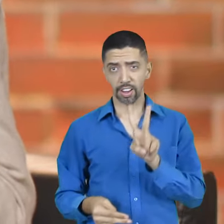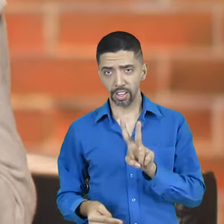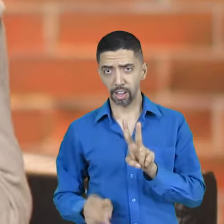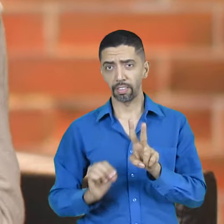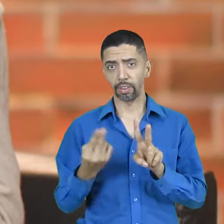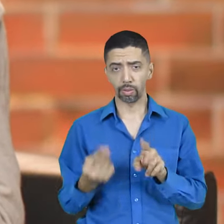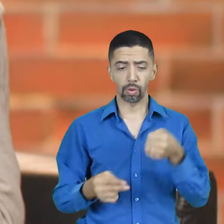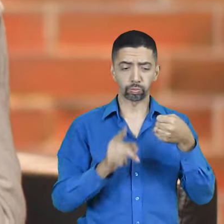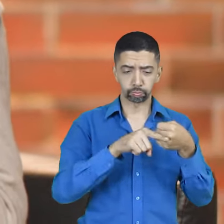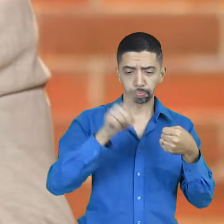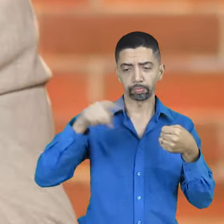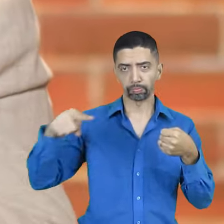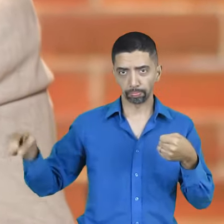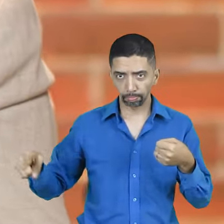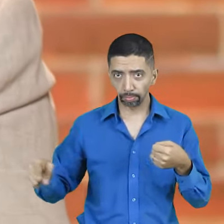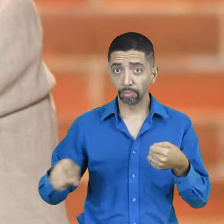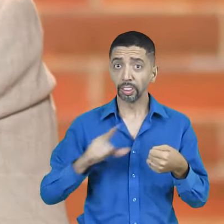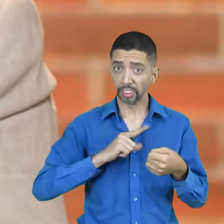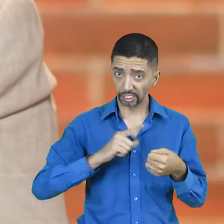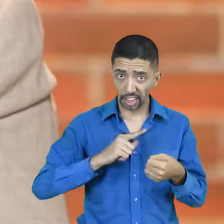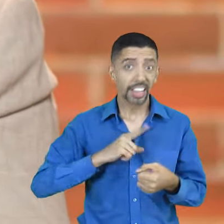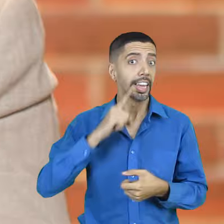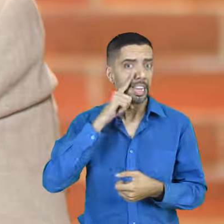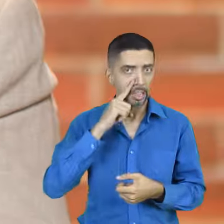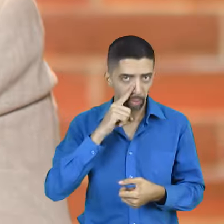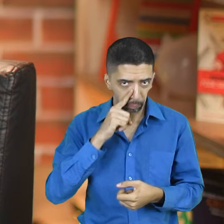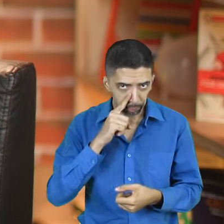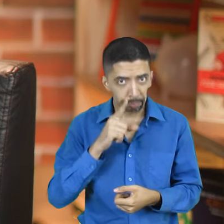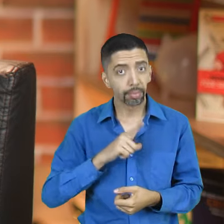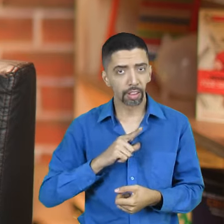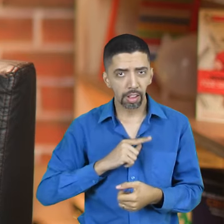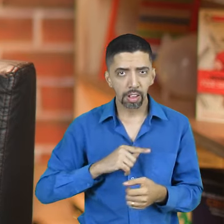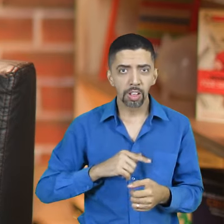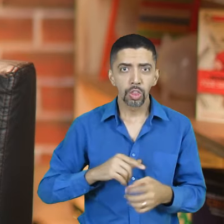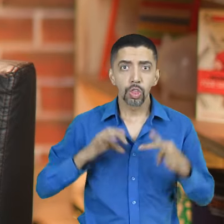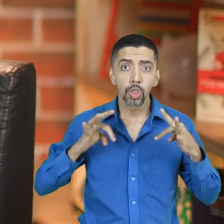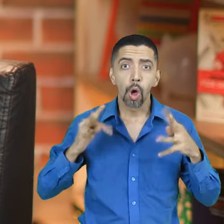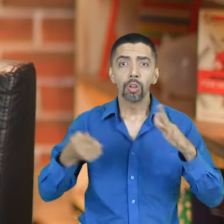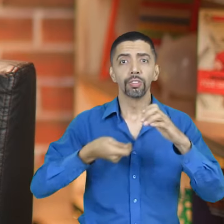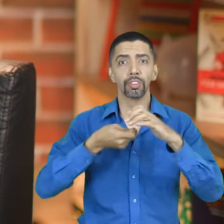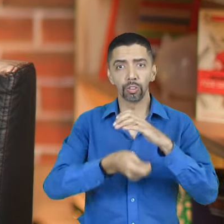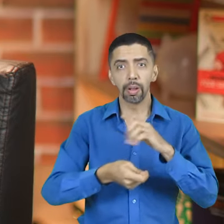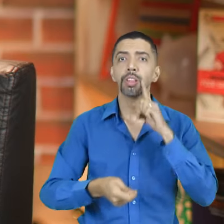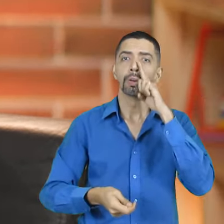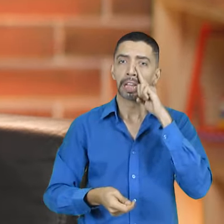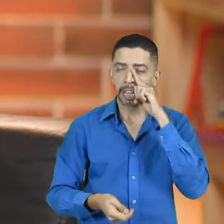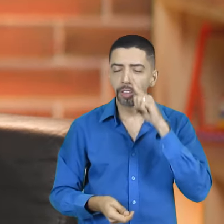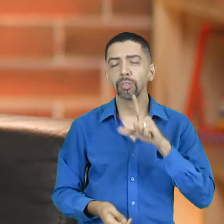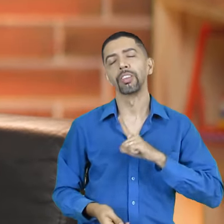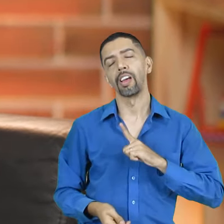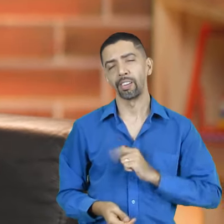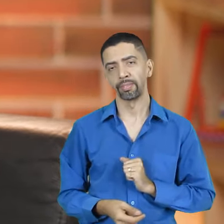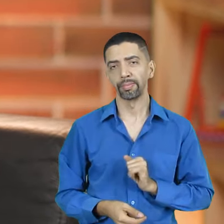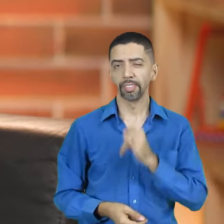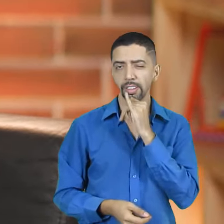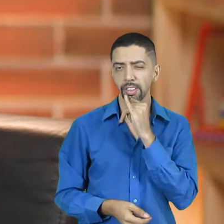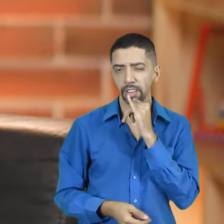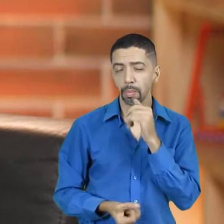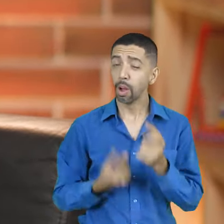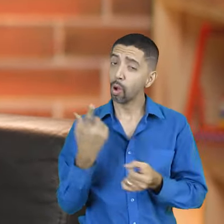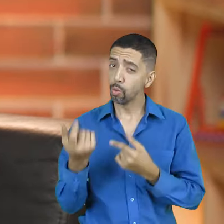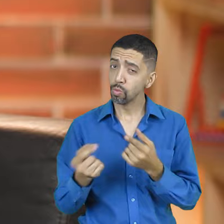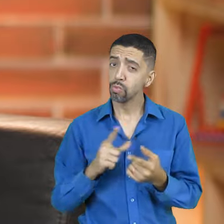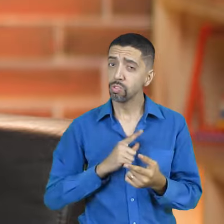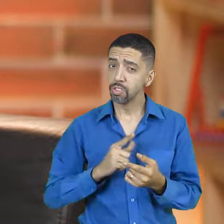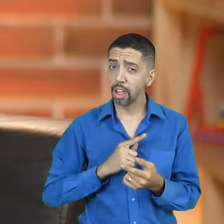existe investimentos sem riscos, ok? Temos alguns que têm mais proteção. Por exemplo, quando falamos de